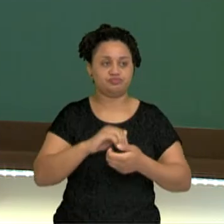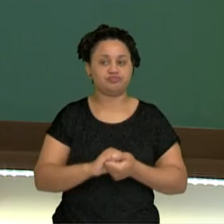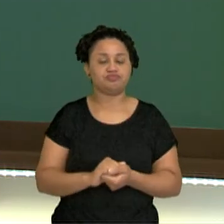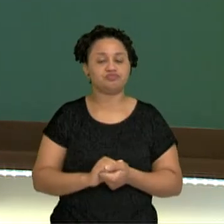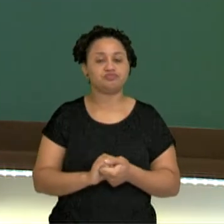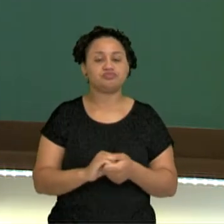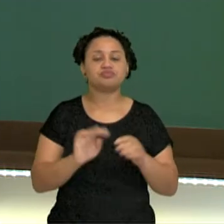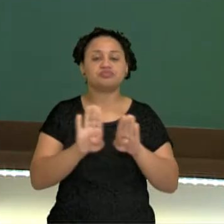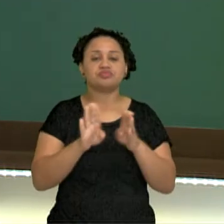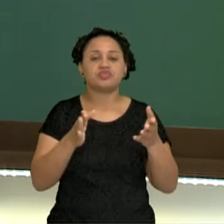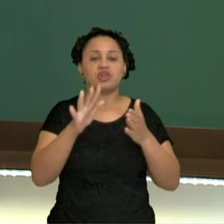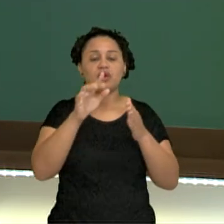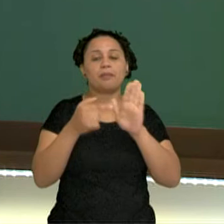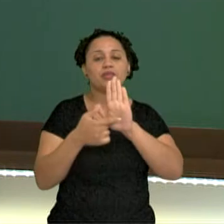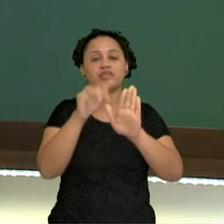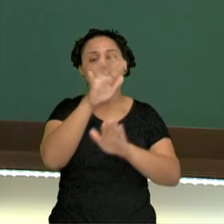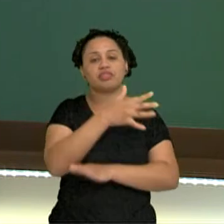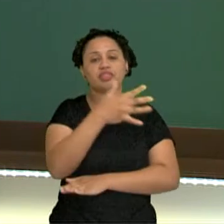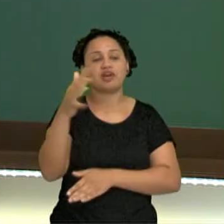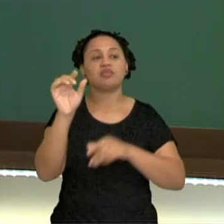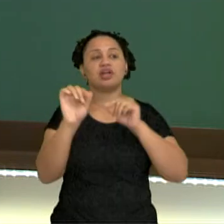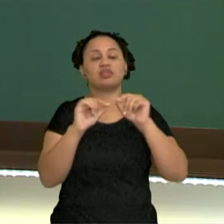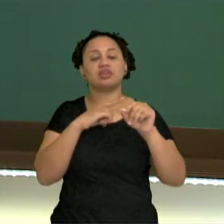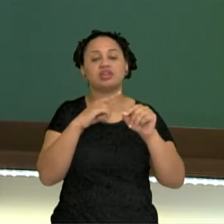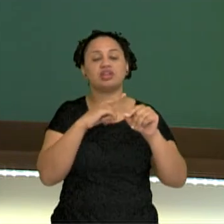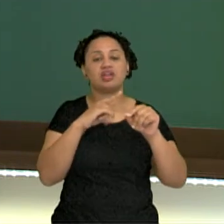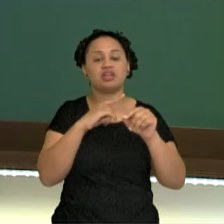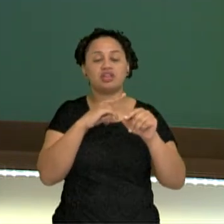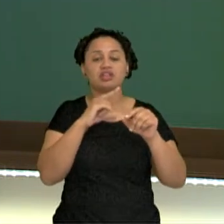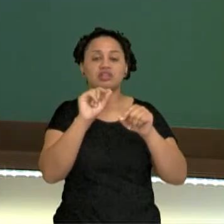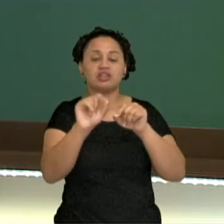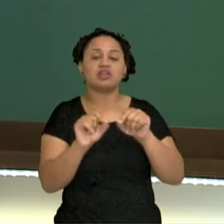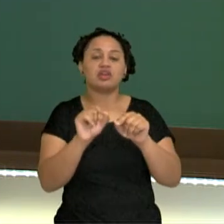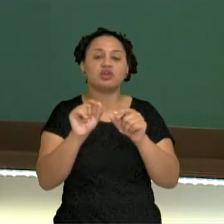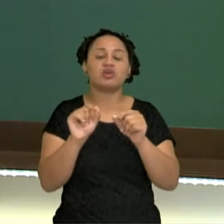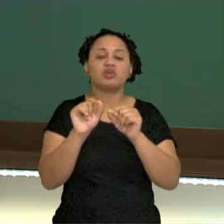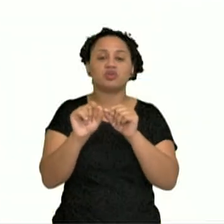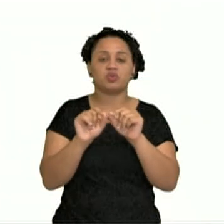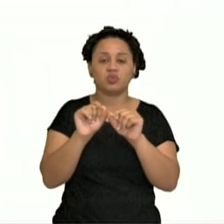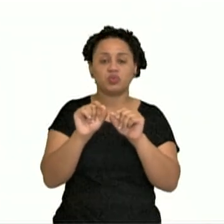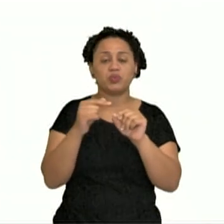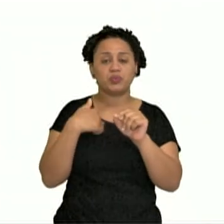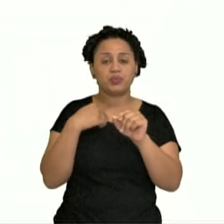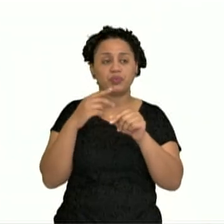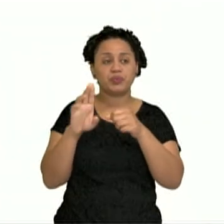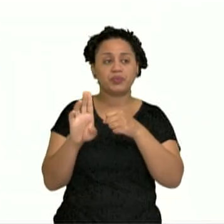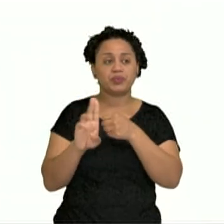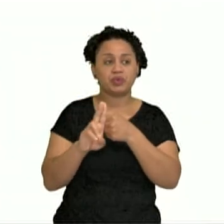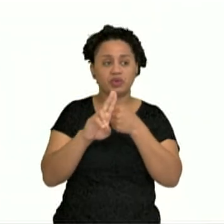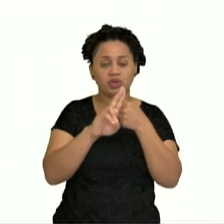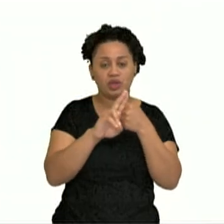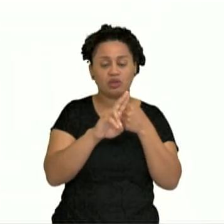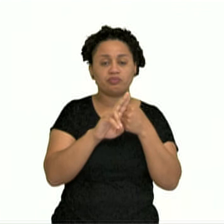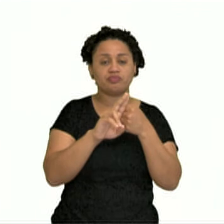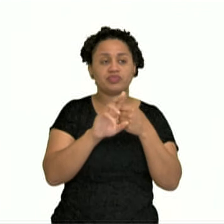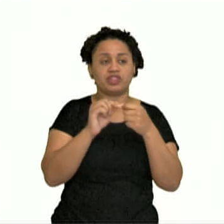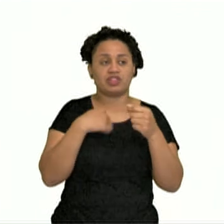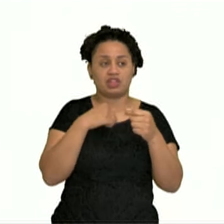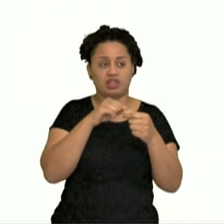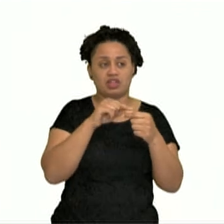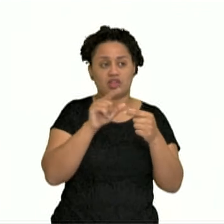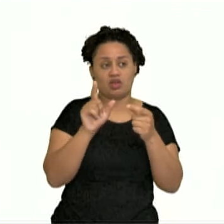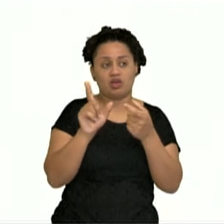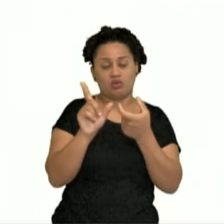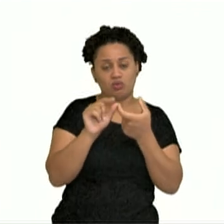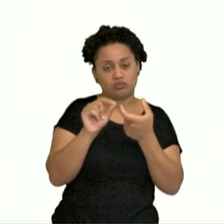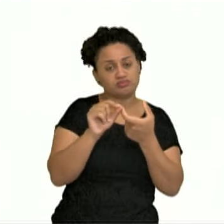Aqui estão agora, então, a tabelinha com os pronomes definidos e indefinidos masculino. El e los, né, o singular e o